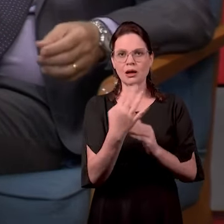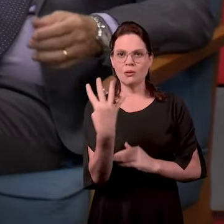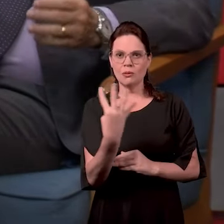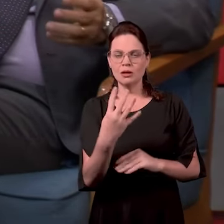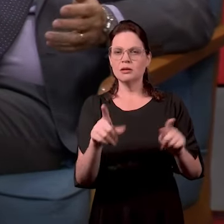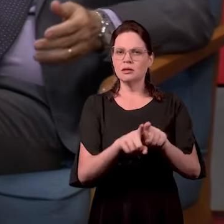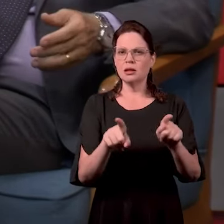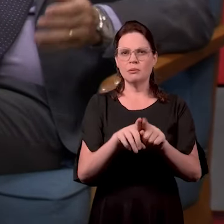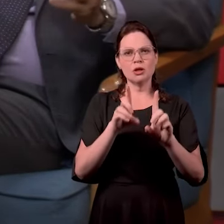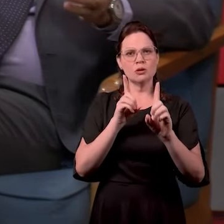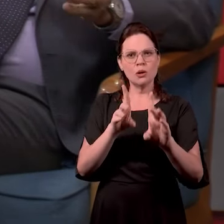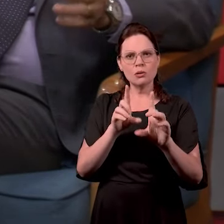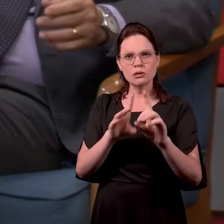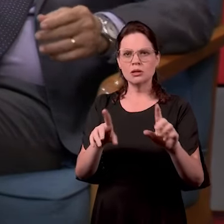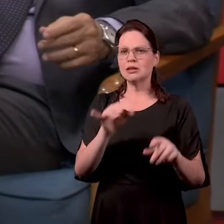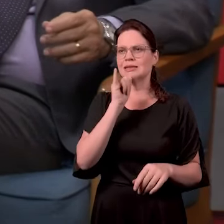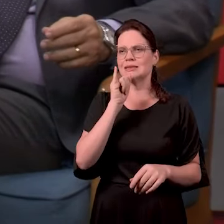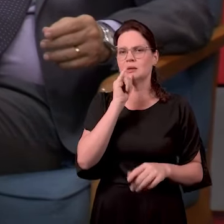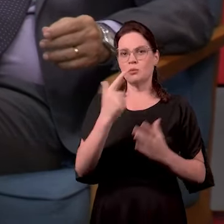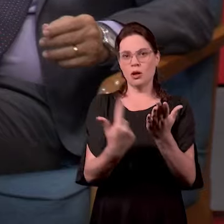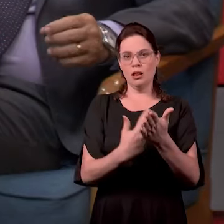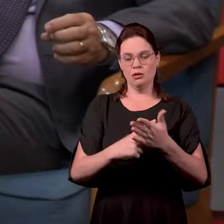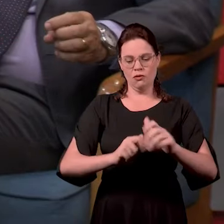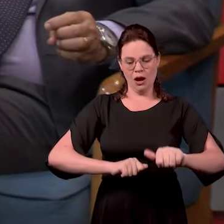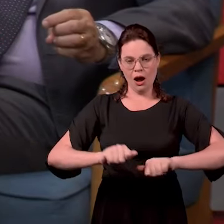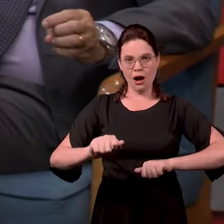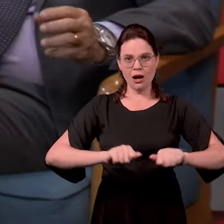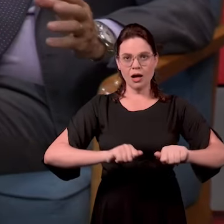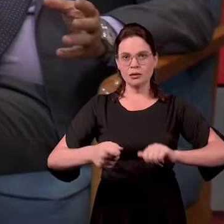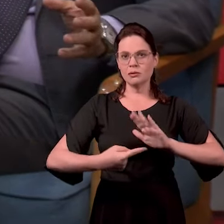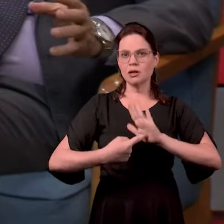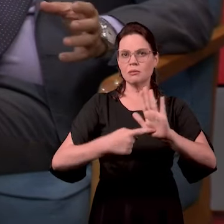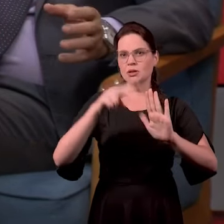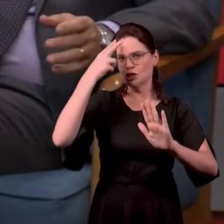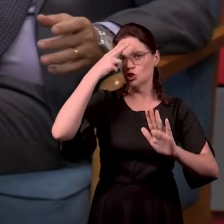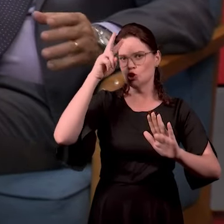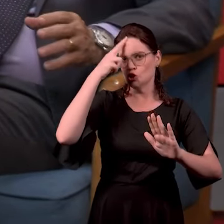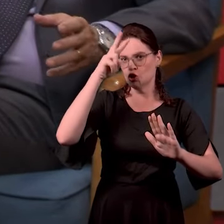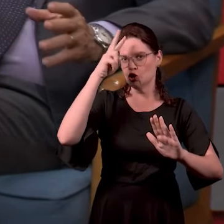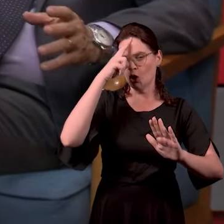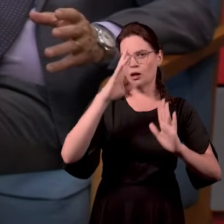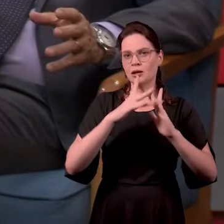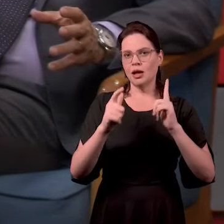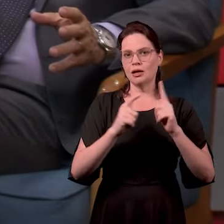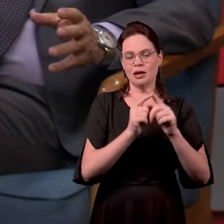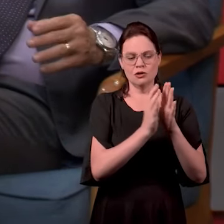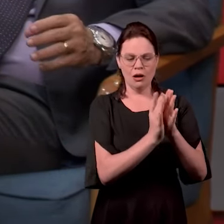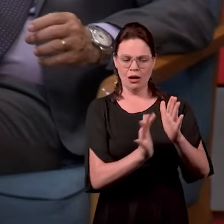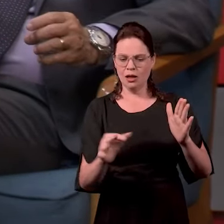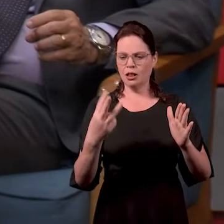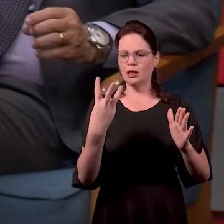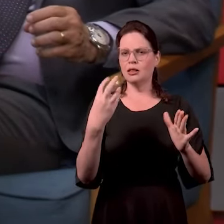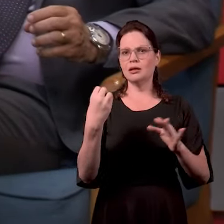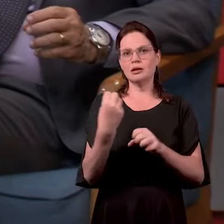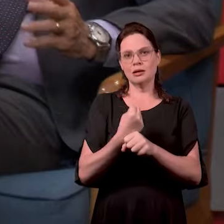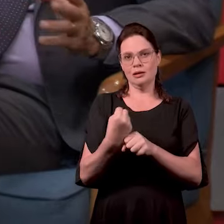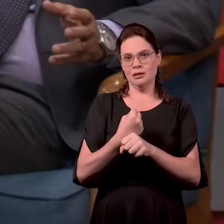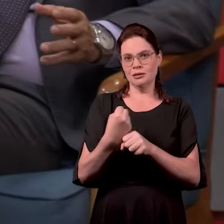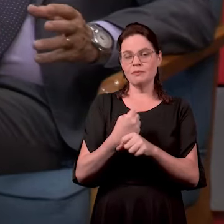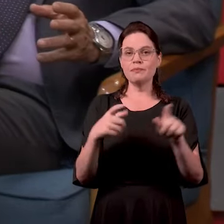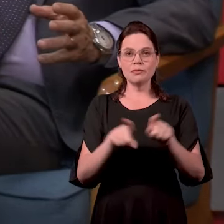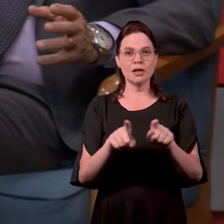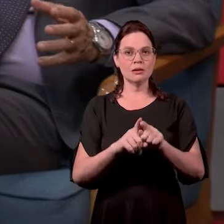cartas doutrinárias, o livro de Atos, que é, na verdade, a história da igreja nos seus 30 primeiros anos, e